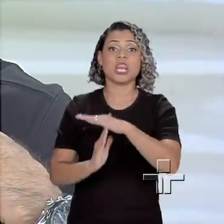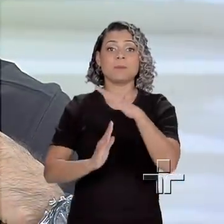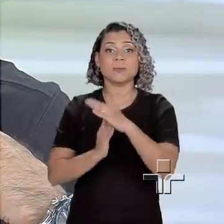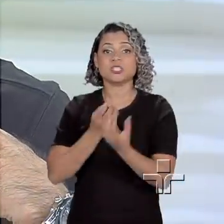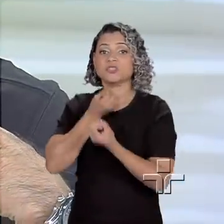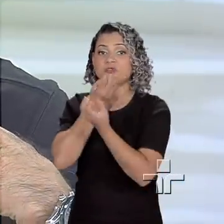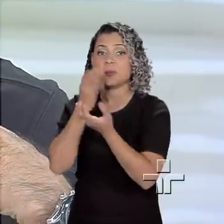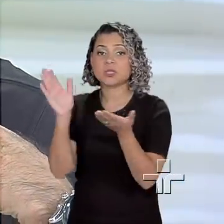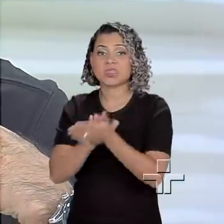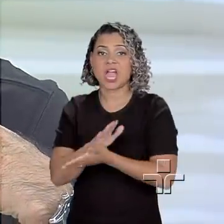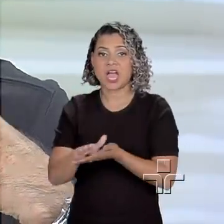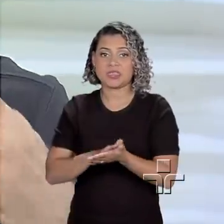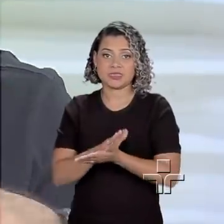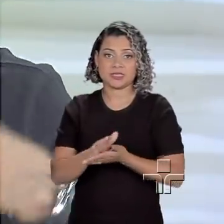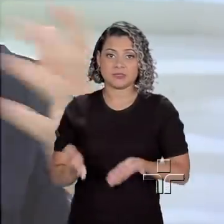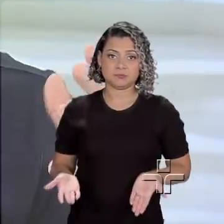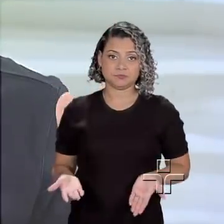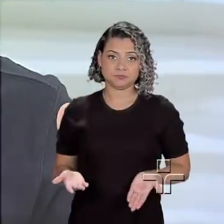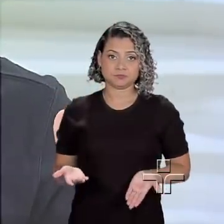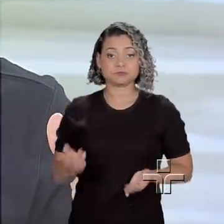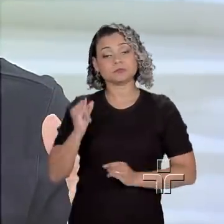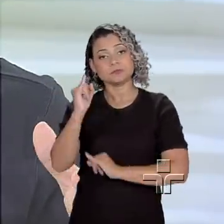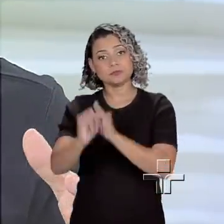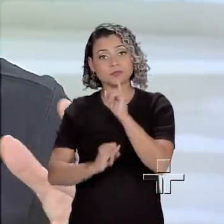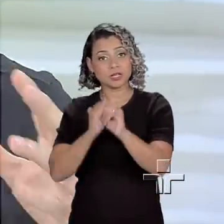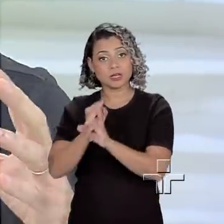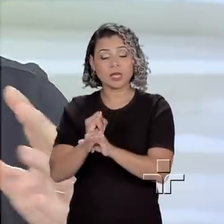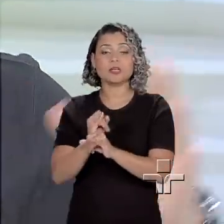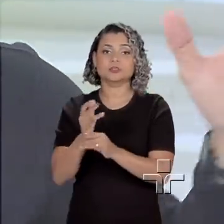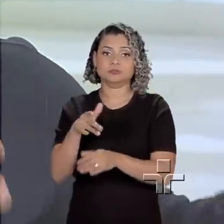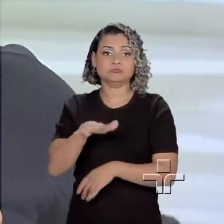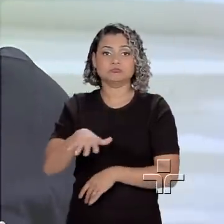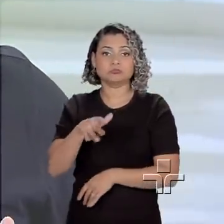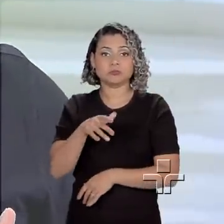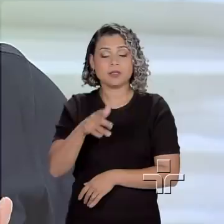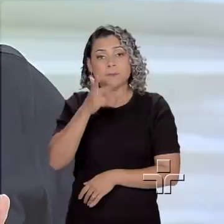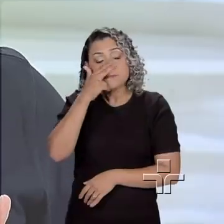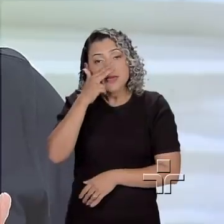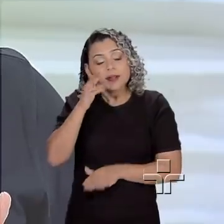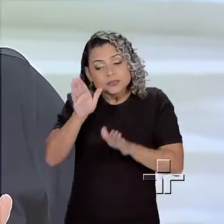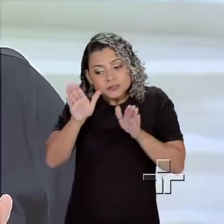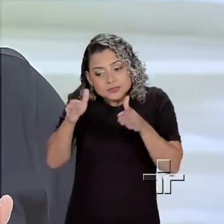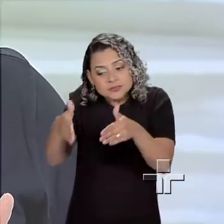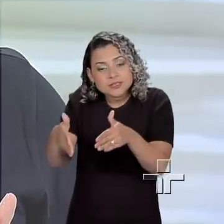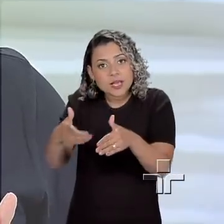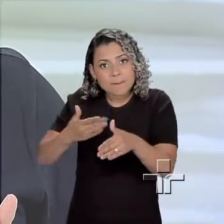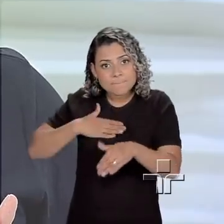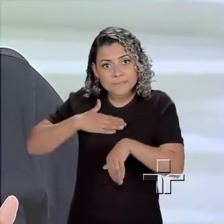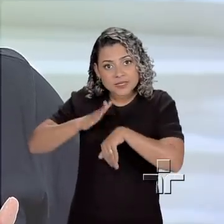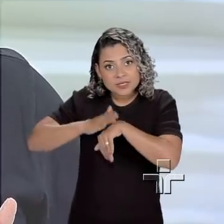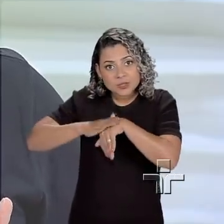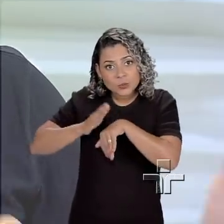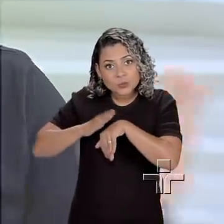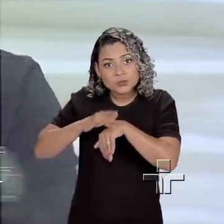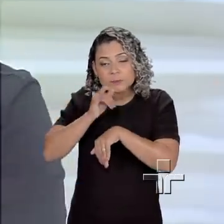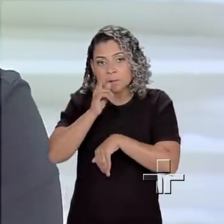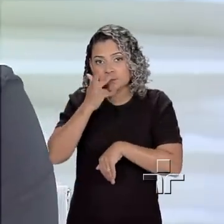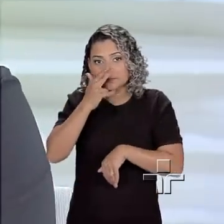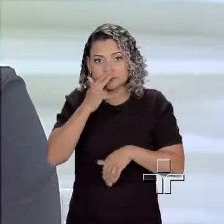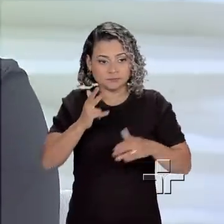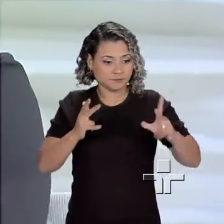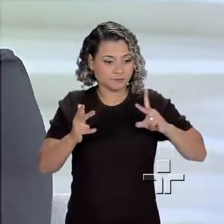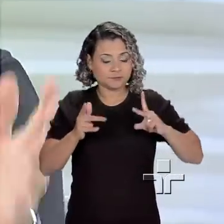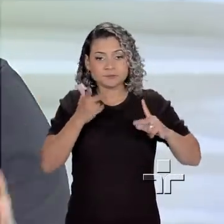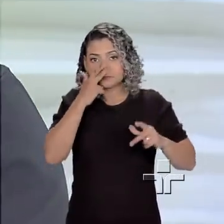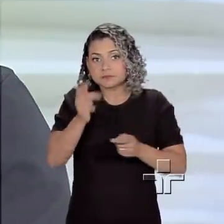que ele usa sob a minha presença, online ou offline. Quer dizer, você restringe o uso dos meus dados pela iniciativa privada, mas o